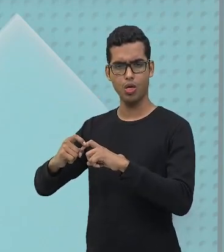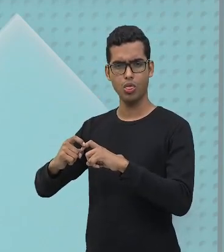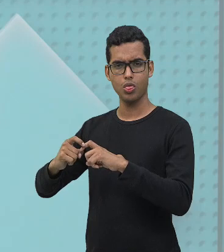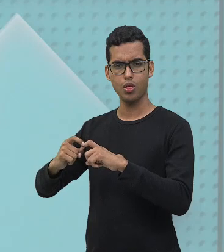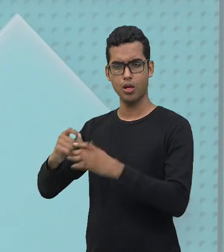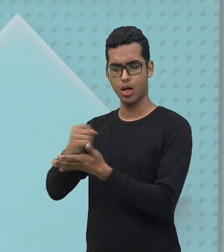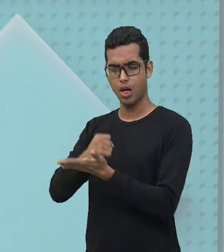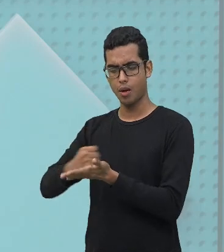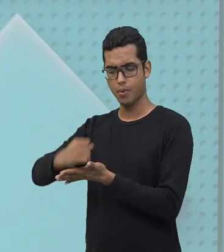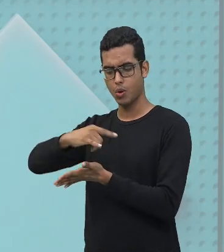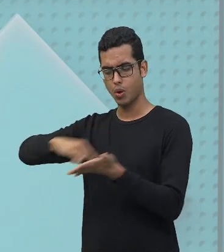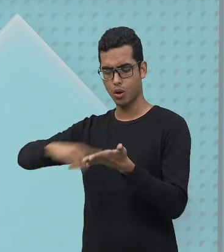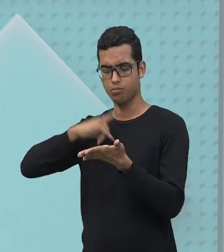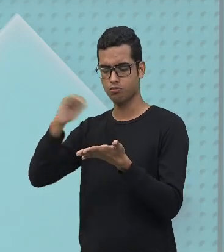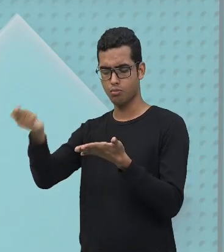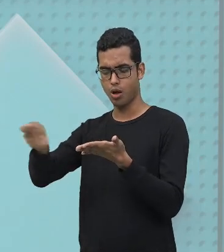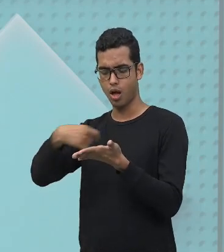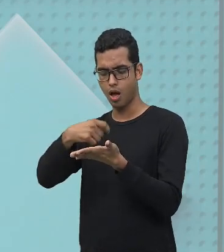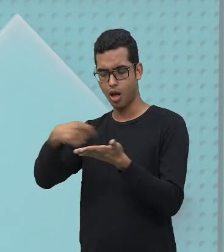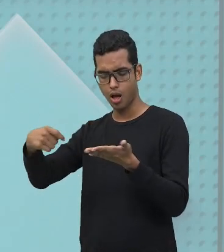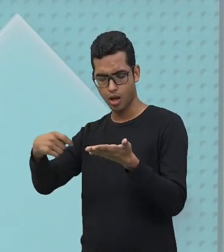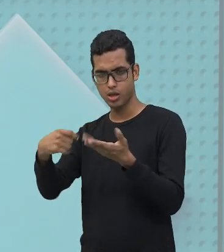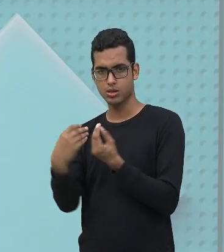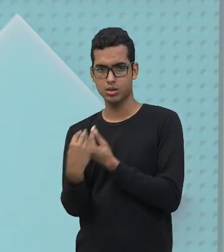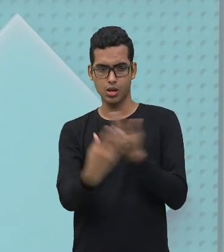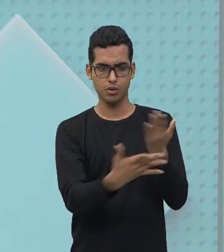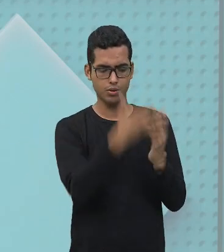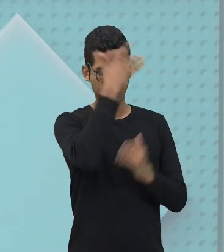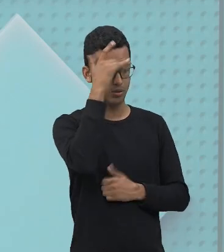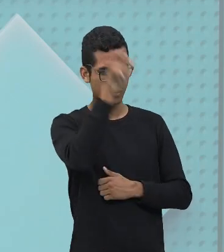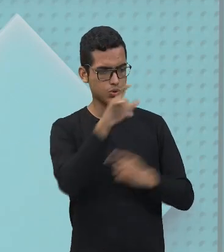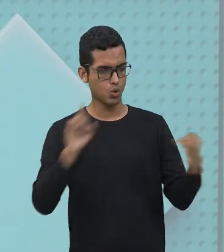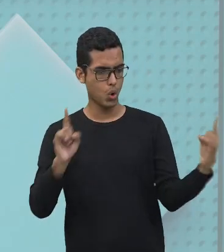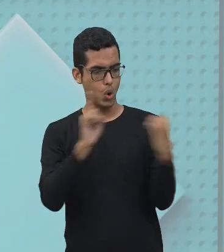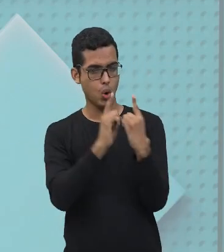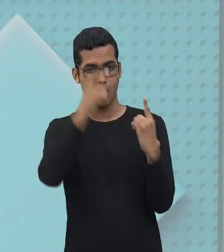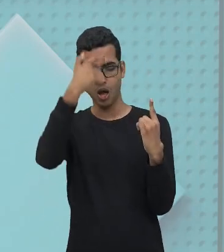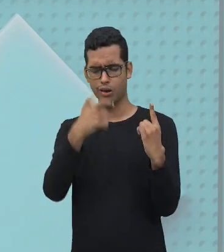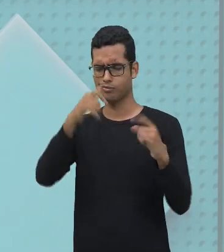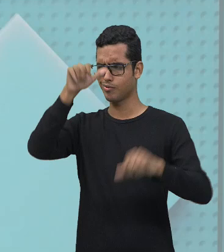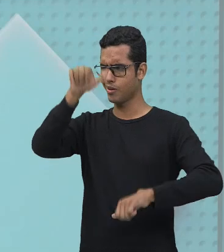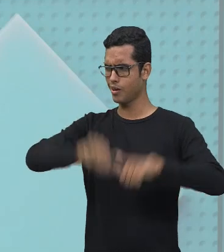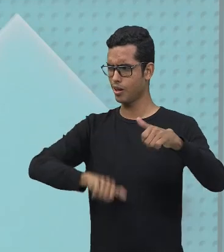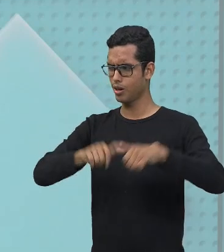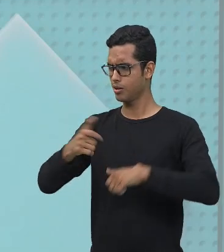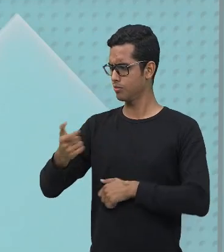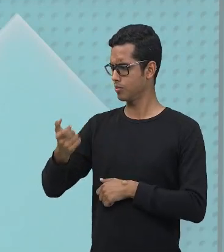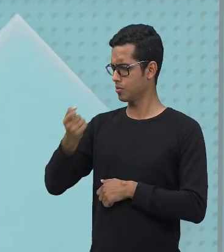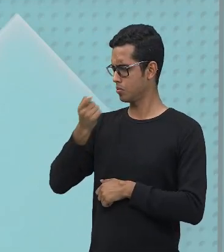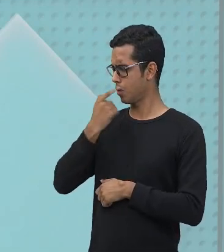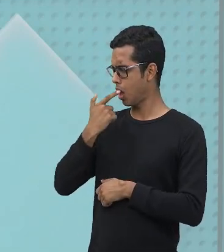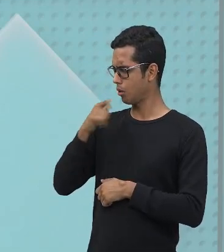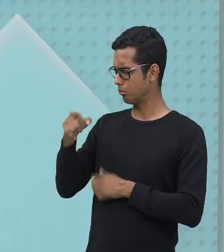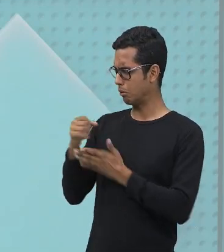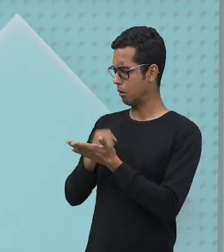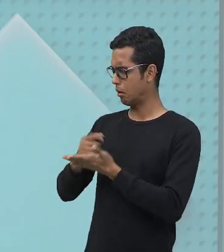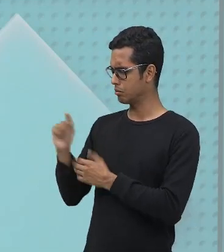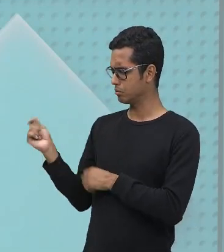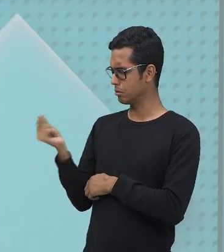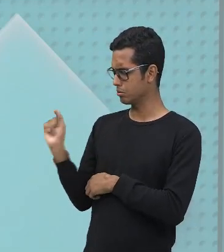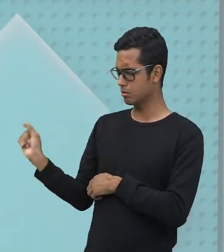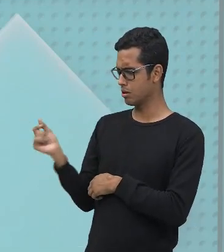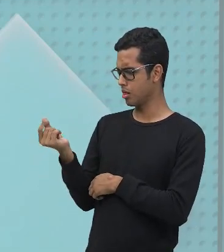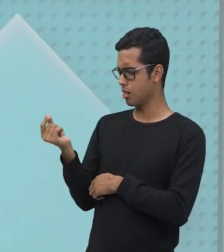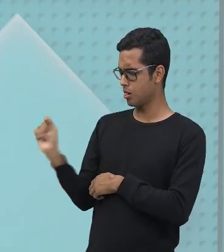prescreveu esse remédio para o paciente, eu fiz um julgamento. Poxa, esse remédio é muito caro. Então, eu dei